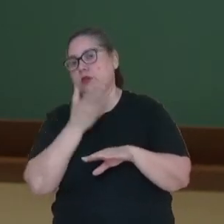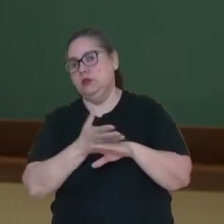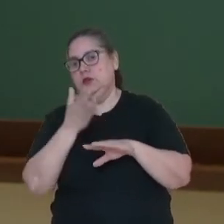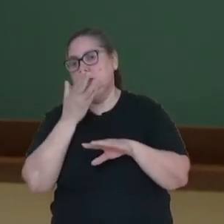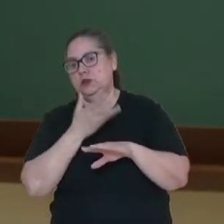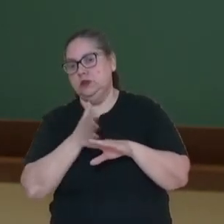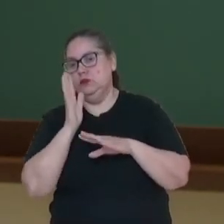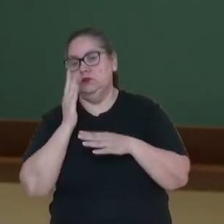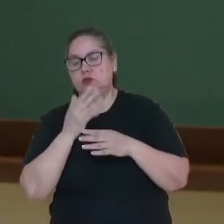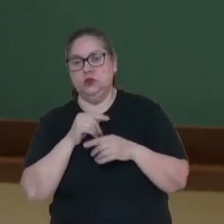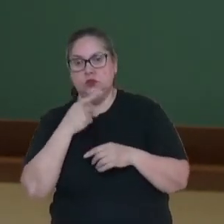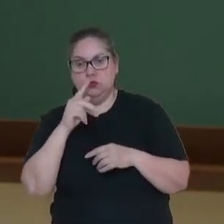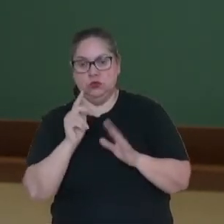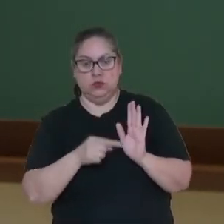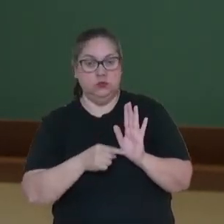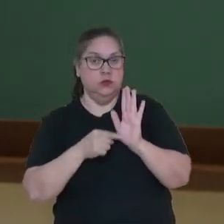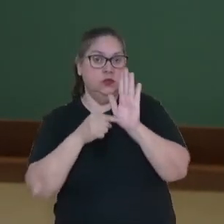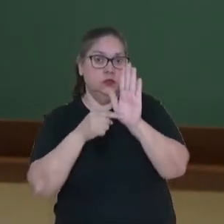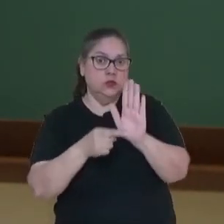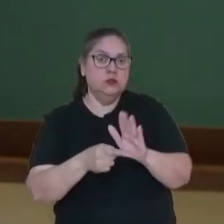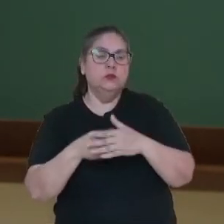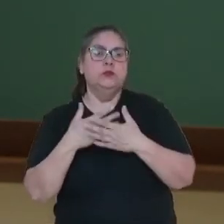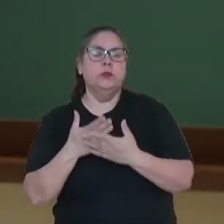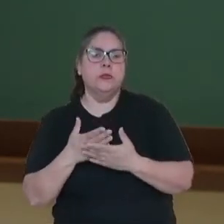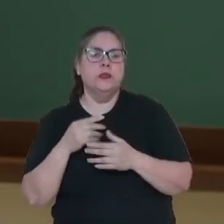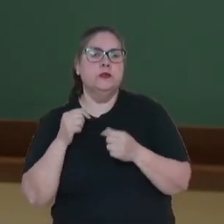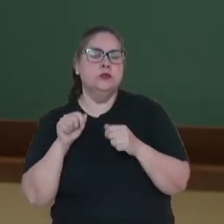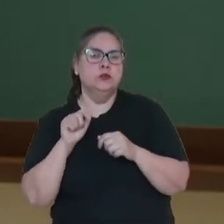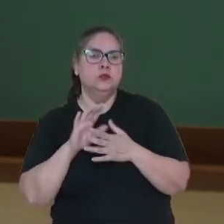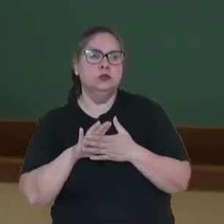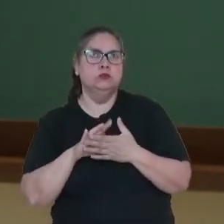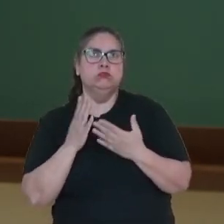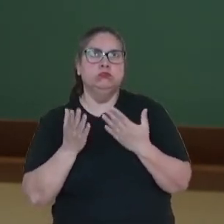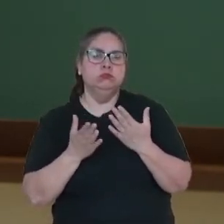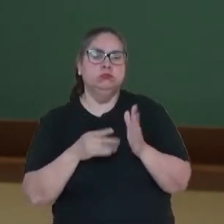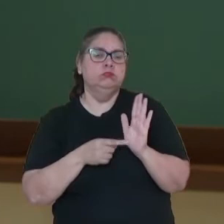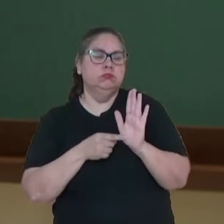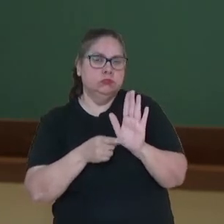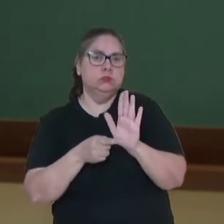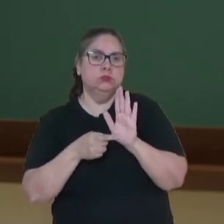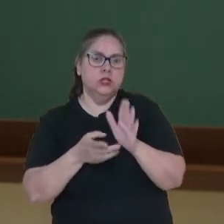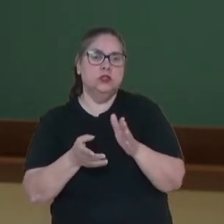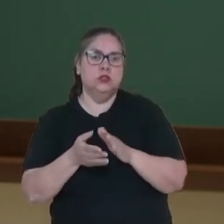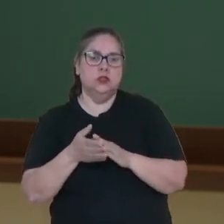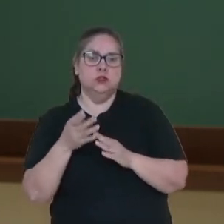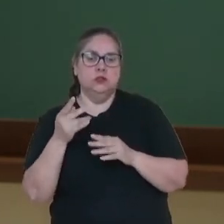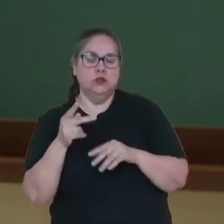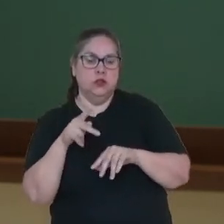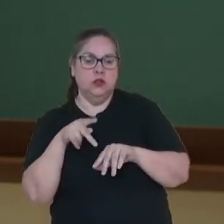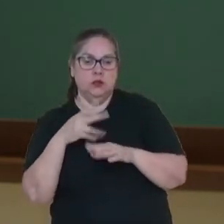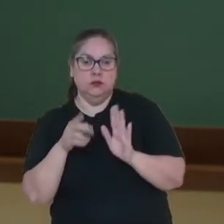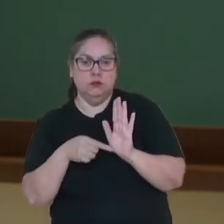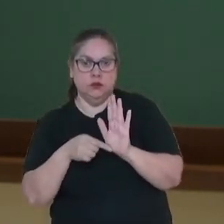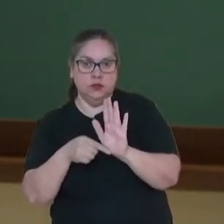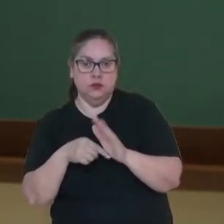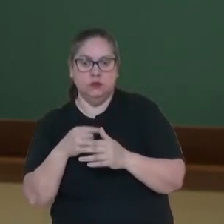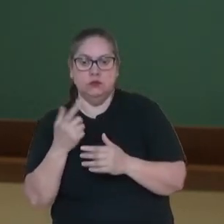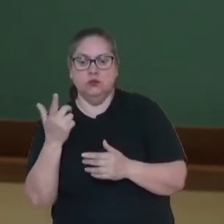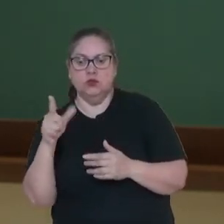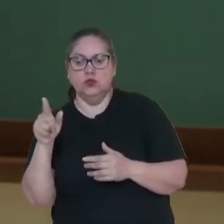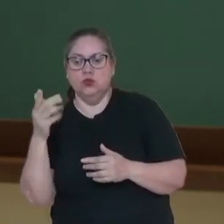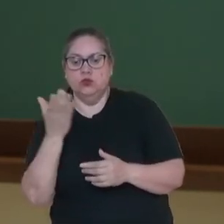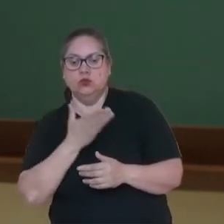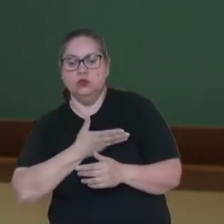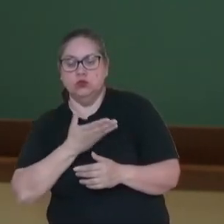né, a sua apresentação, vocês vão, né, mostrar a sua apresentação para os seus